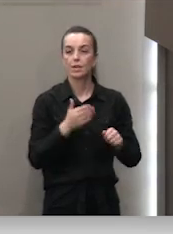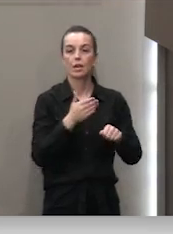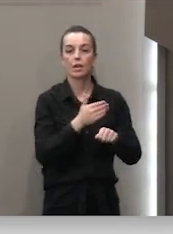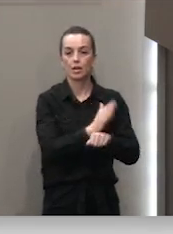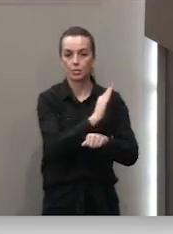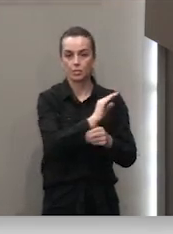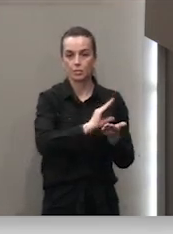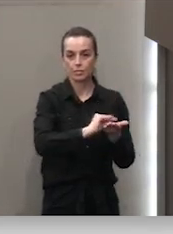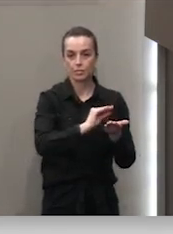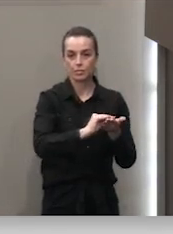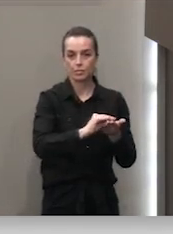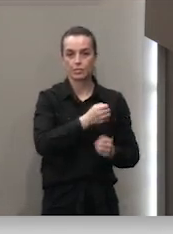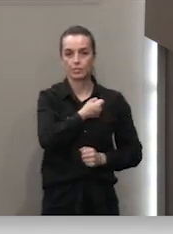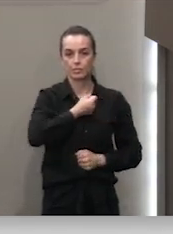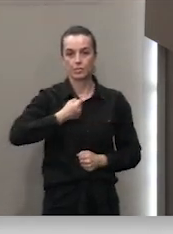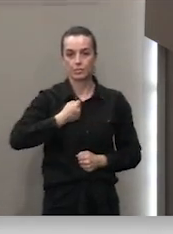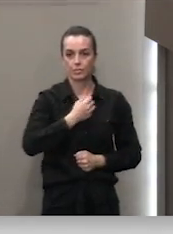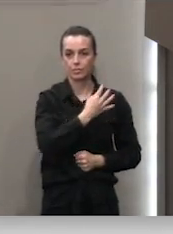Aprovada a ata número